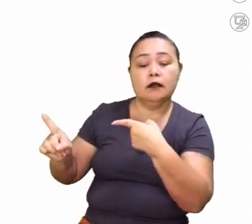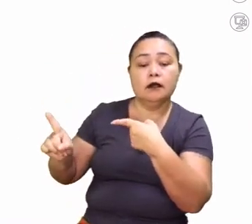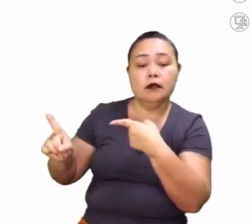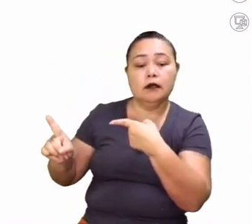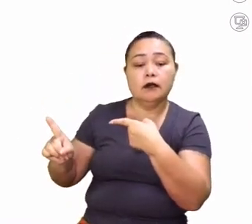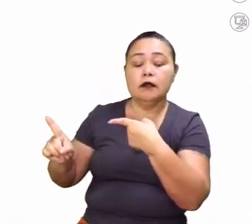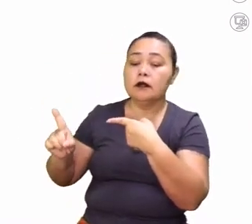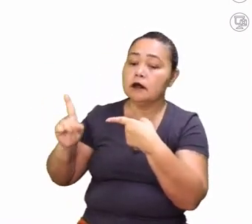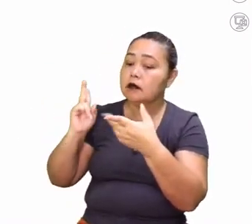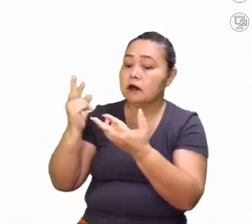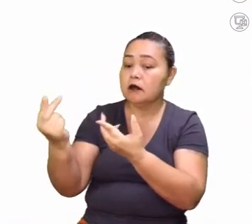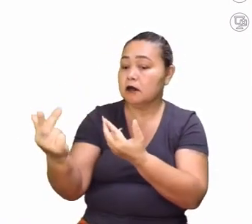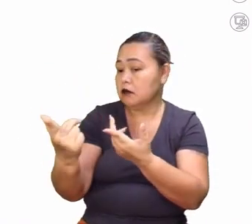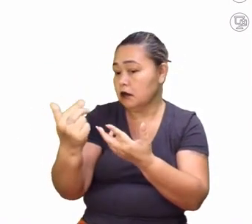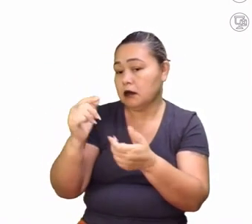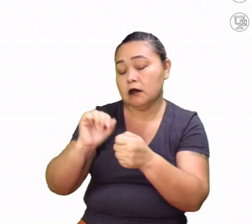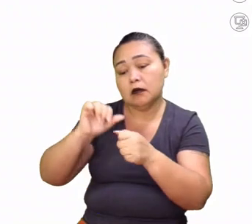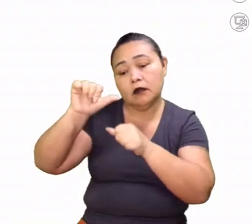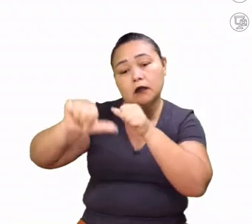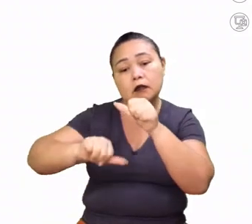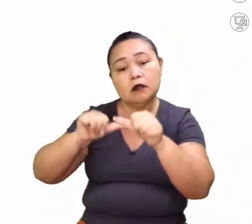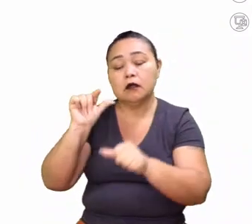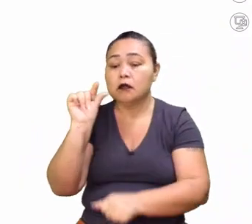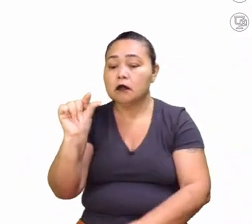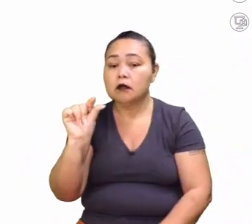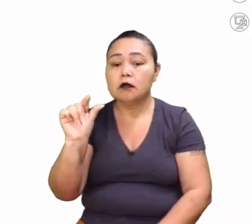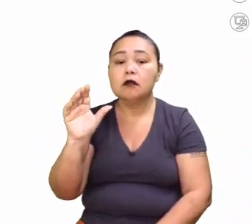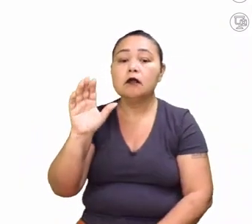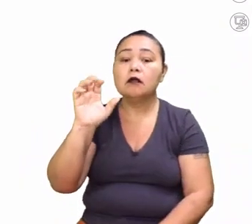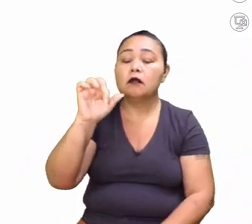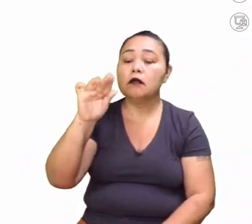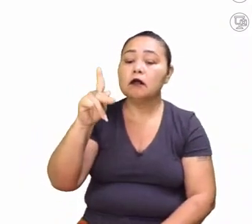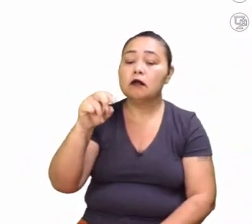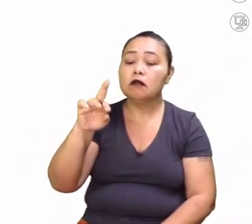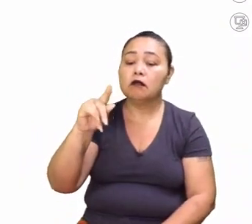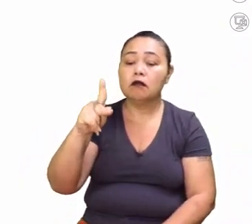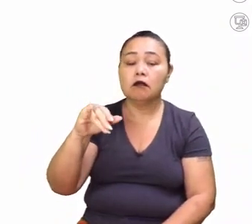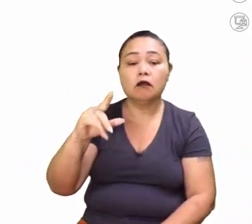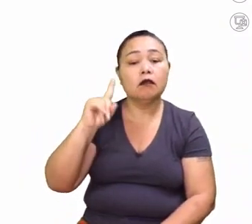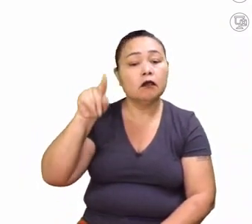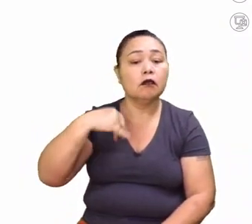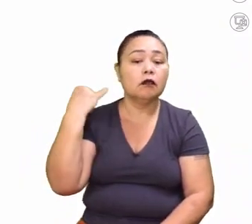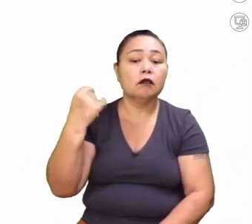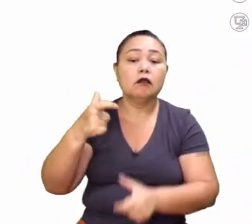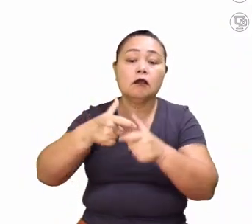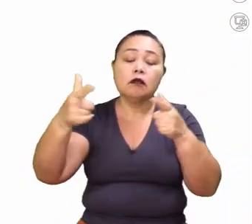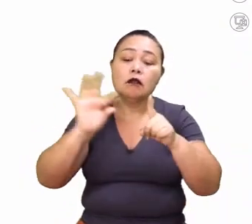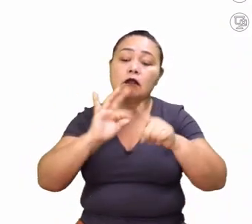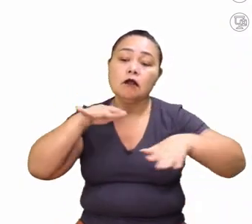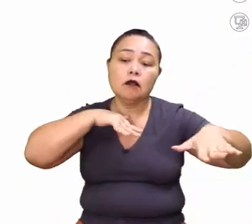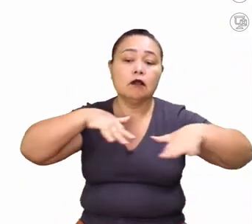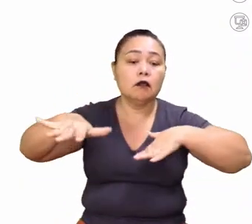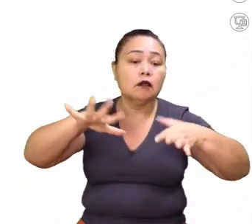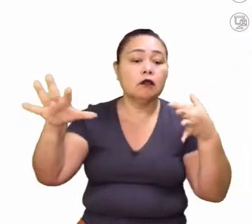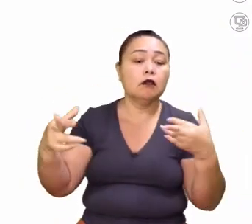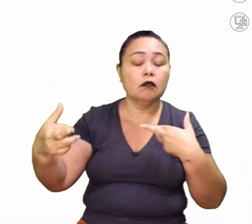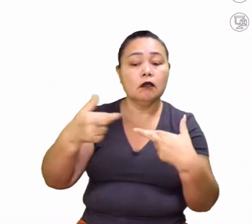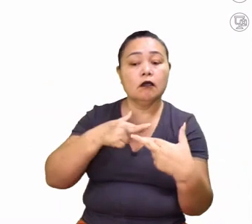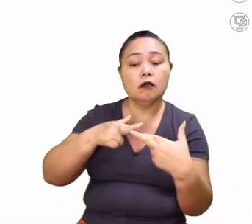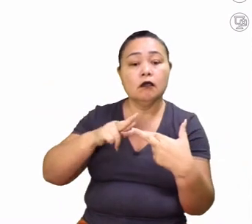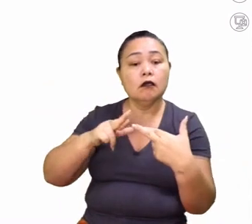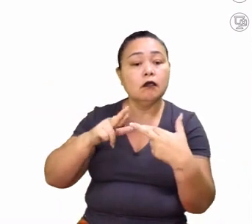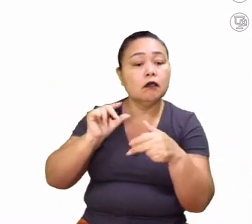você viu que é a mesma coisa de lá só que muda um pouquinho a etiopia etiopia é importante é uma grandeza demod dinâmica associada